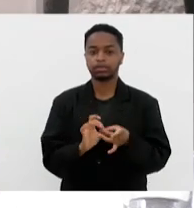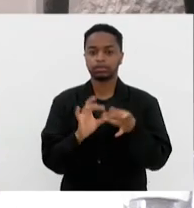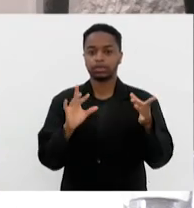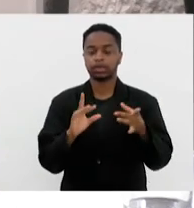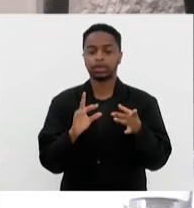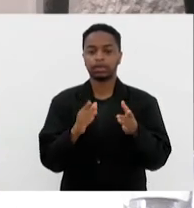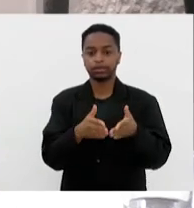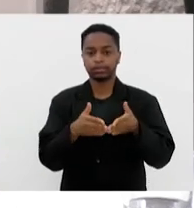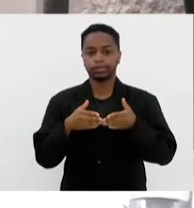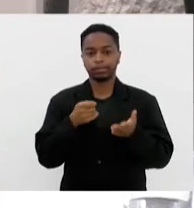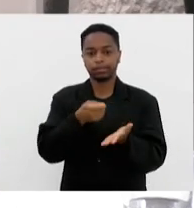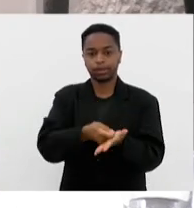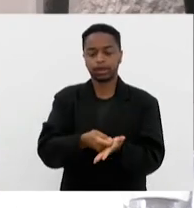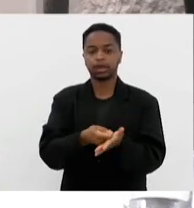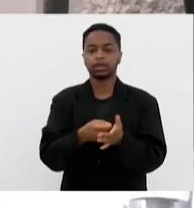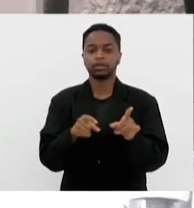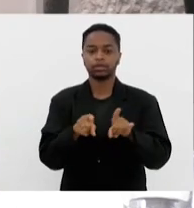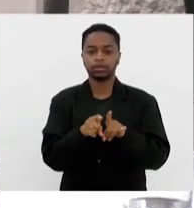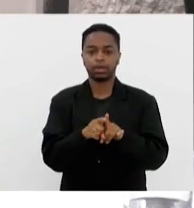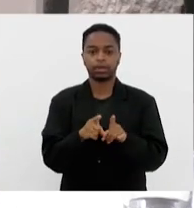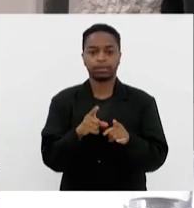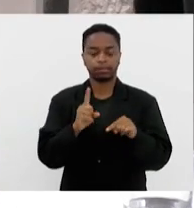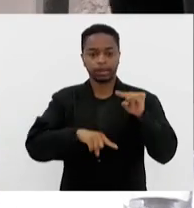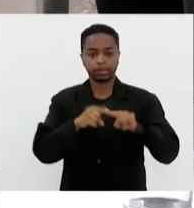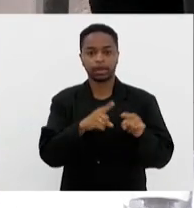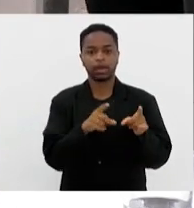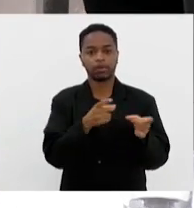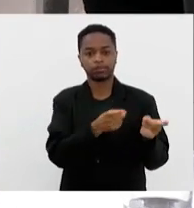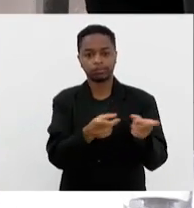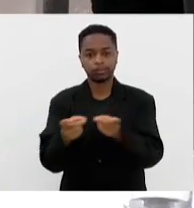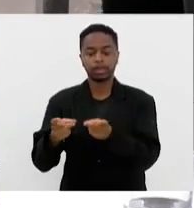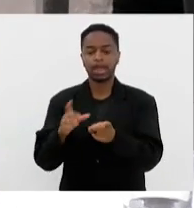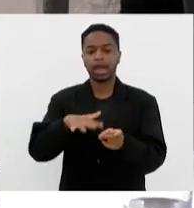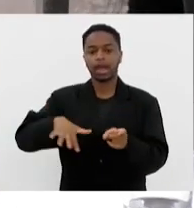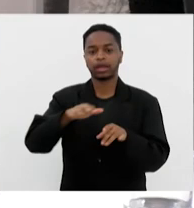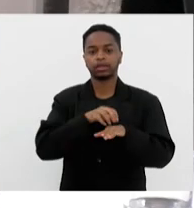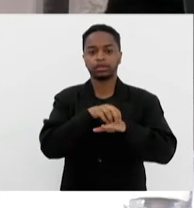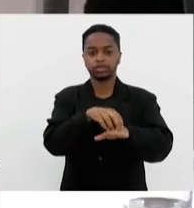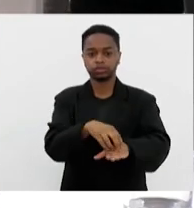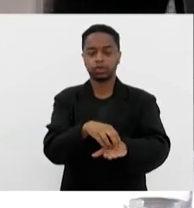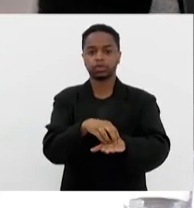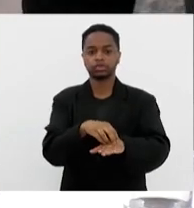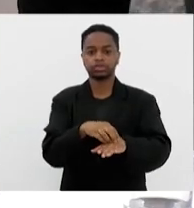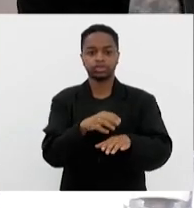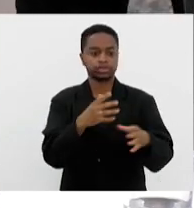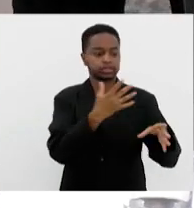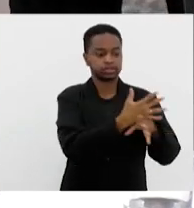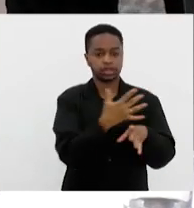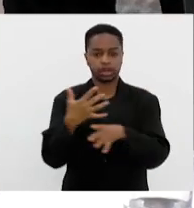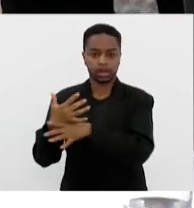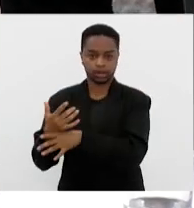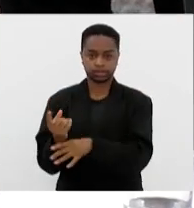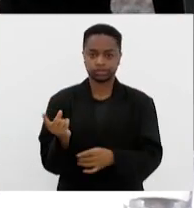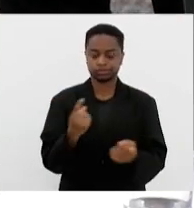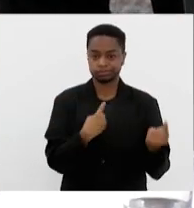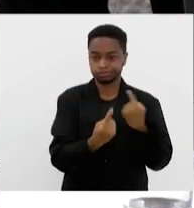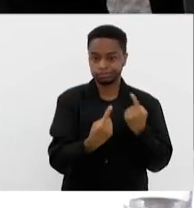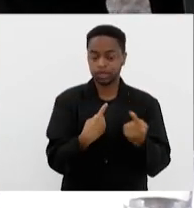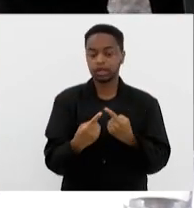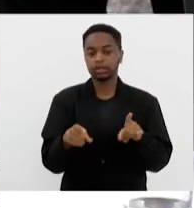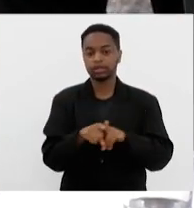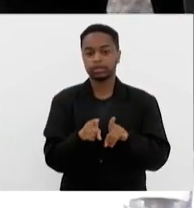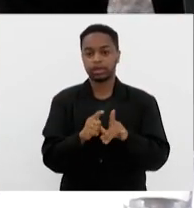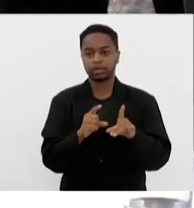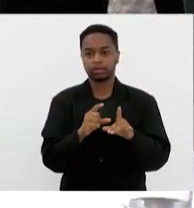sobre circulação de mercadorias e prestação de serviços de transporte interestadual e intermunicipal e de